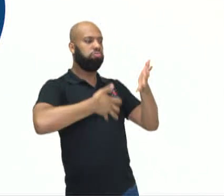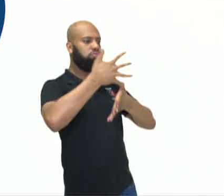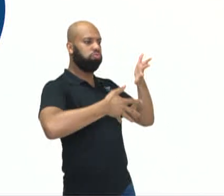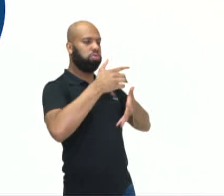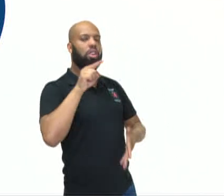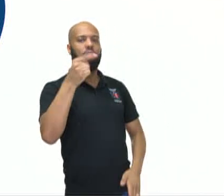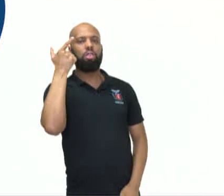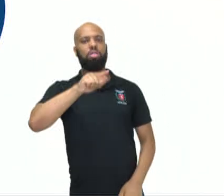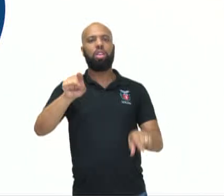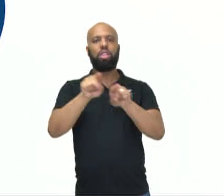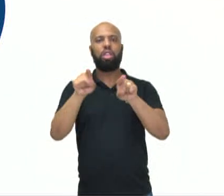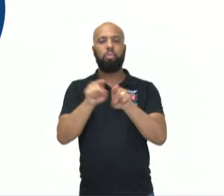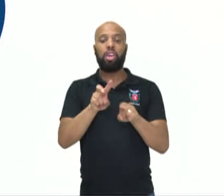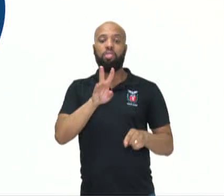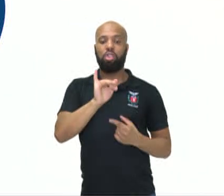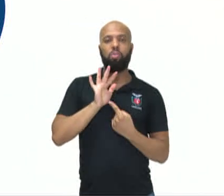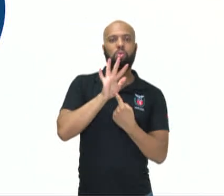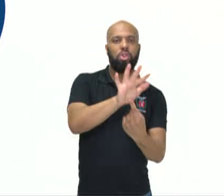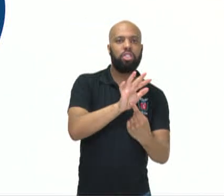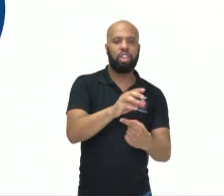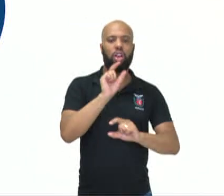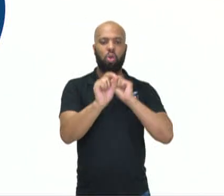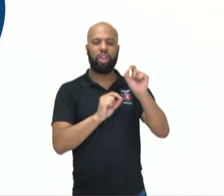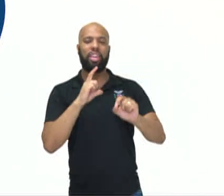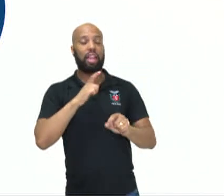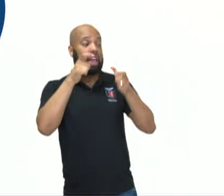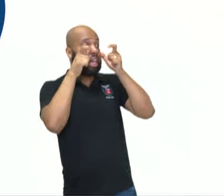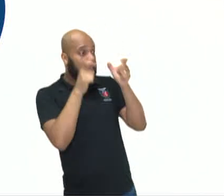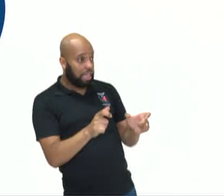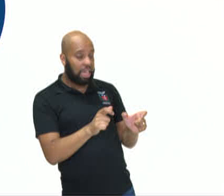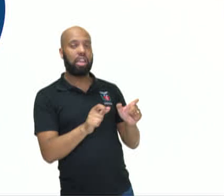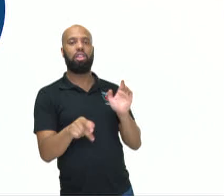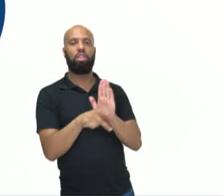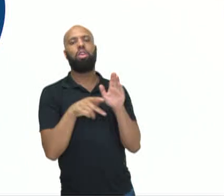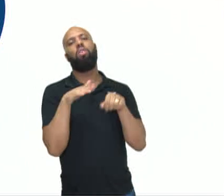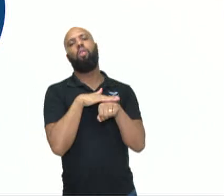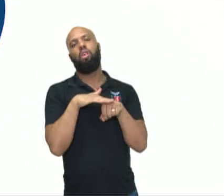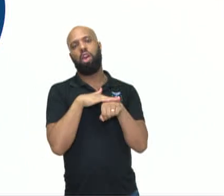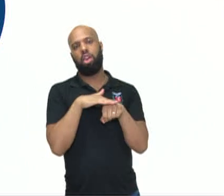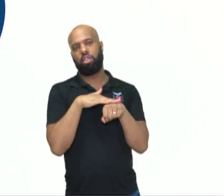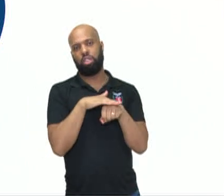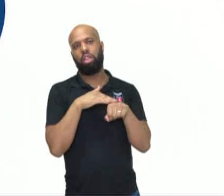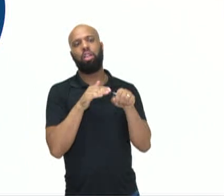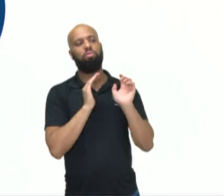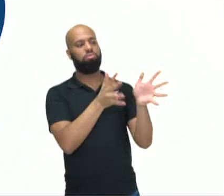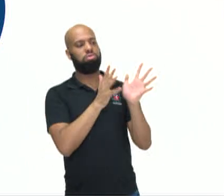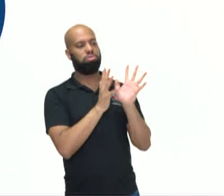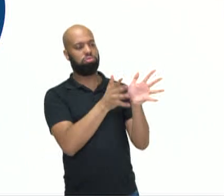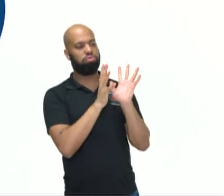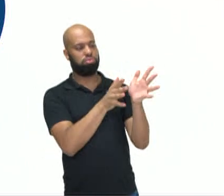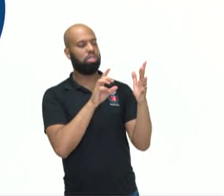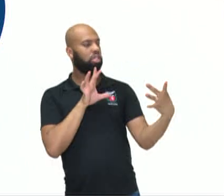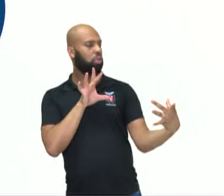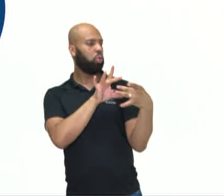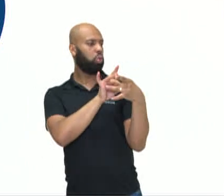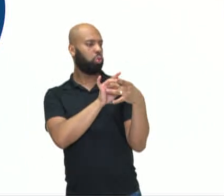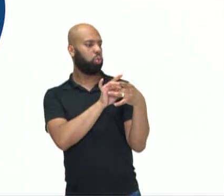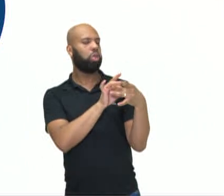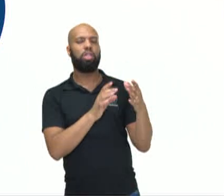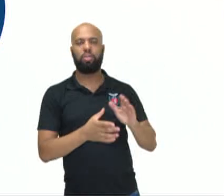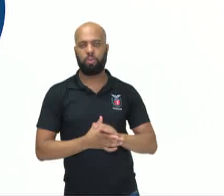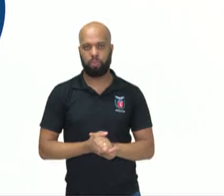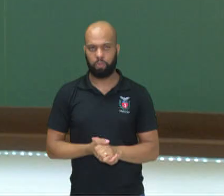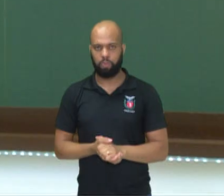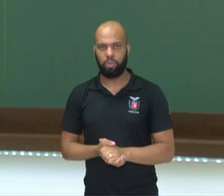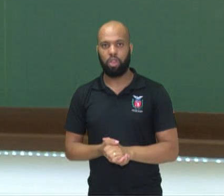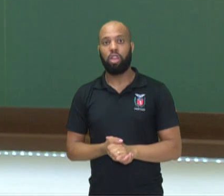você conseguirá demonstrar o seu interesse numa conversa e se conectar com a outra